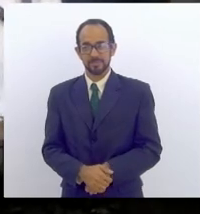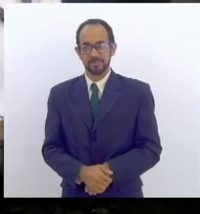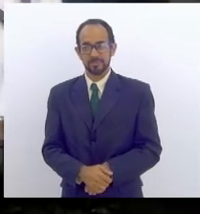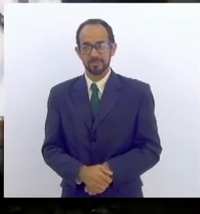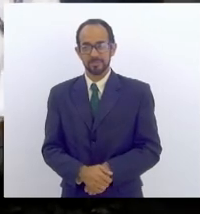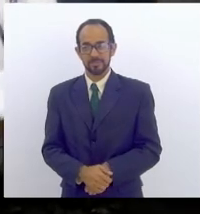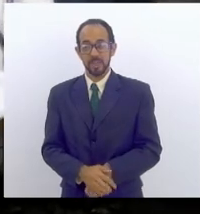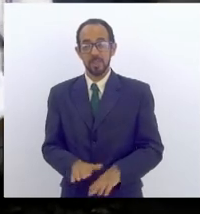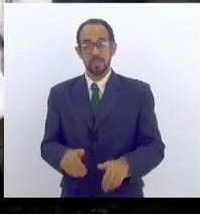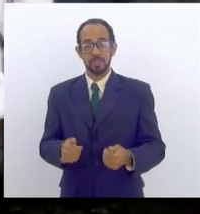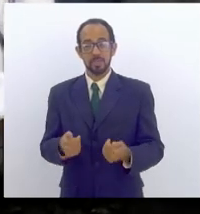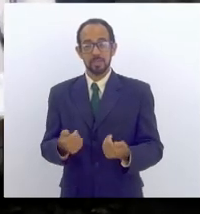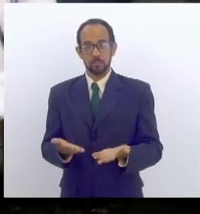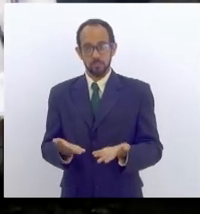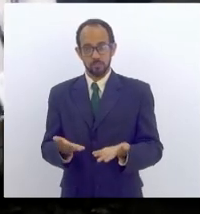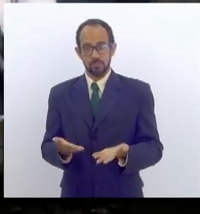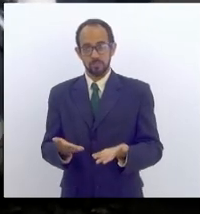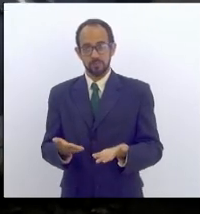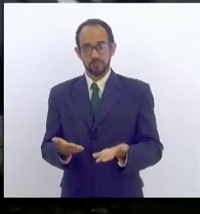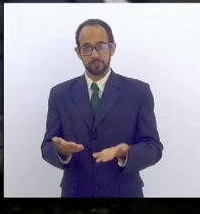Muito bem.